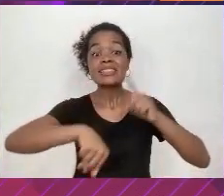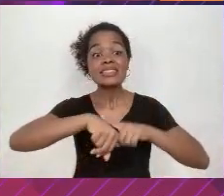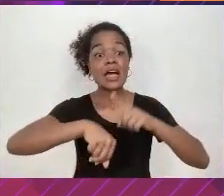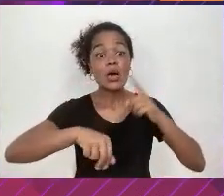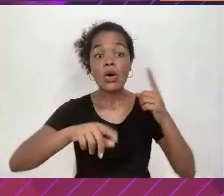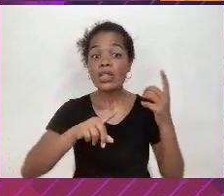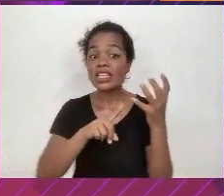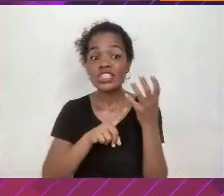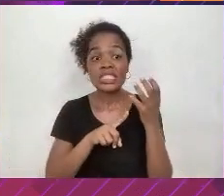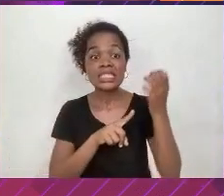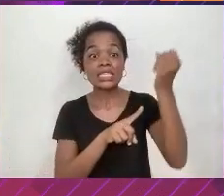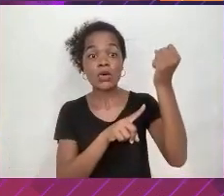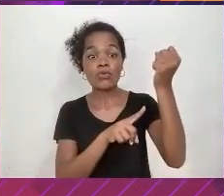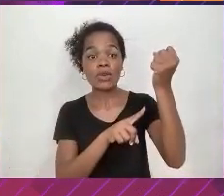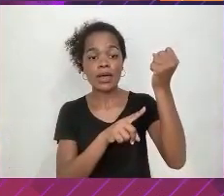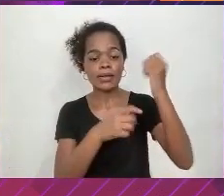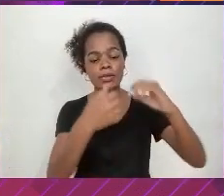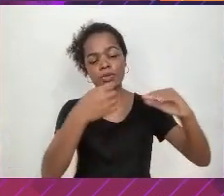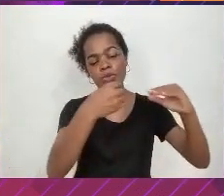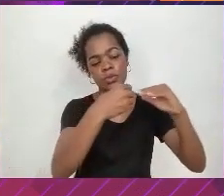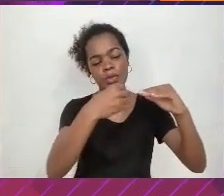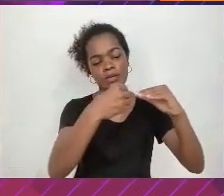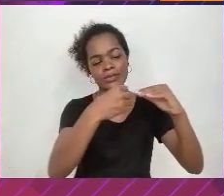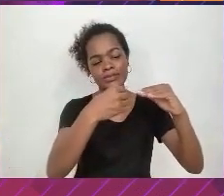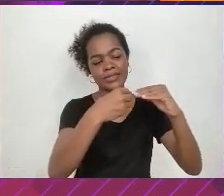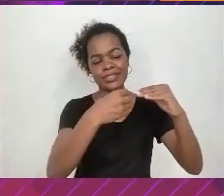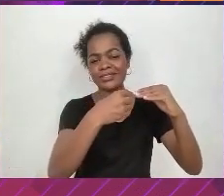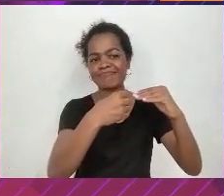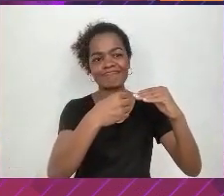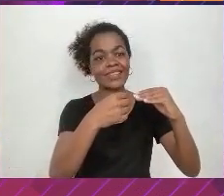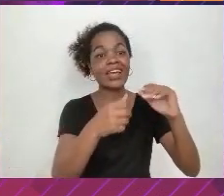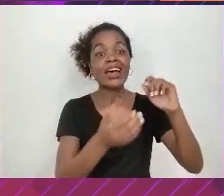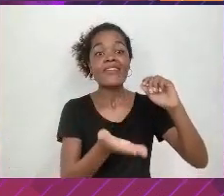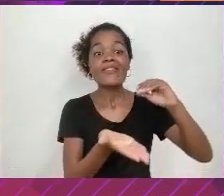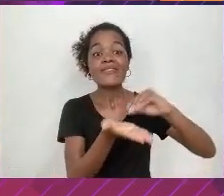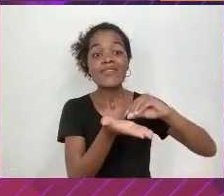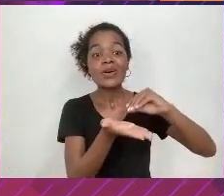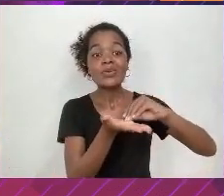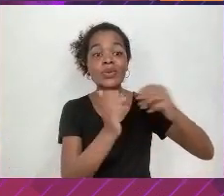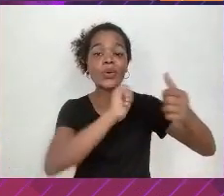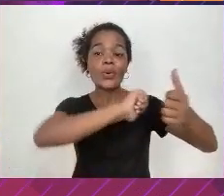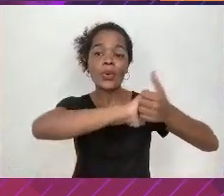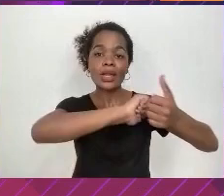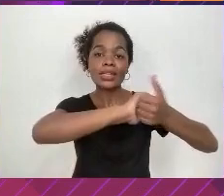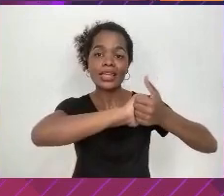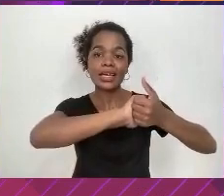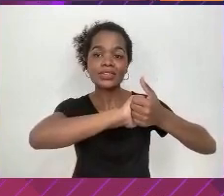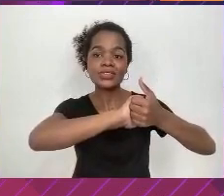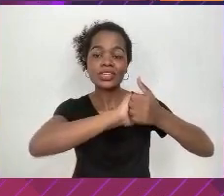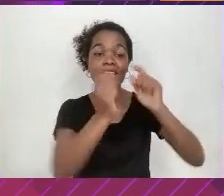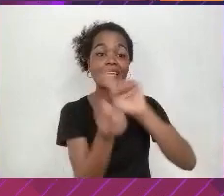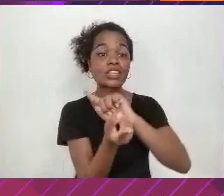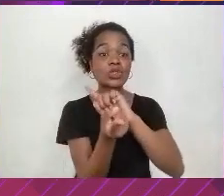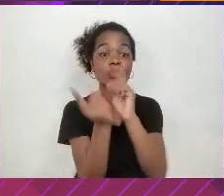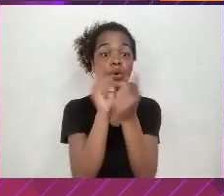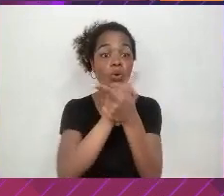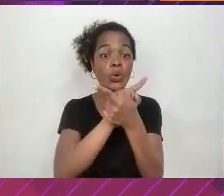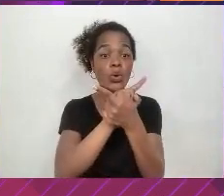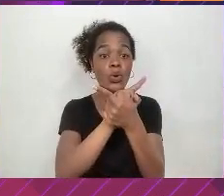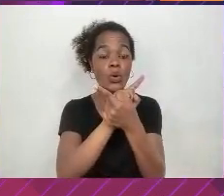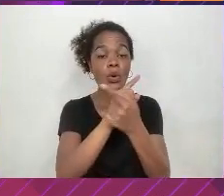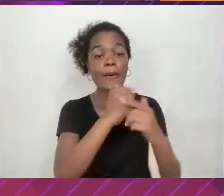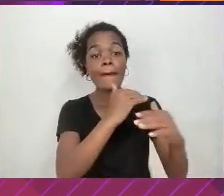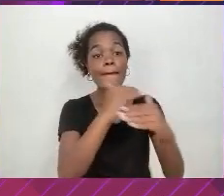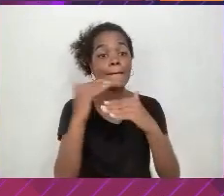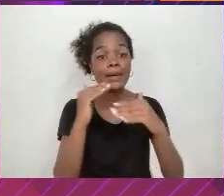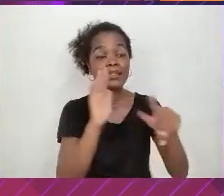de dados, ele não teve o tratamento dos dados e acabou salvando o padrão americano, porque é uma função da ferramenta que a gente